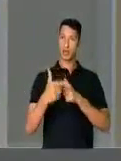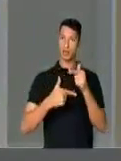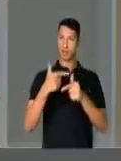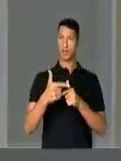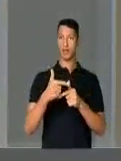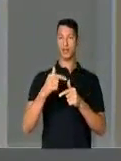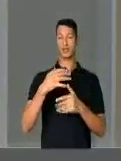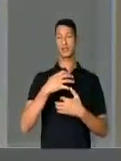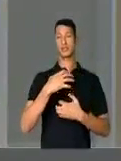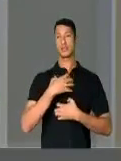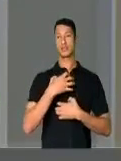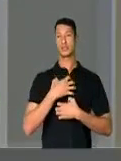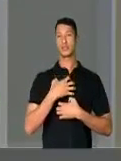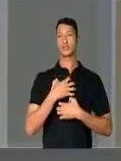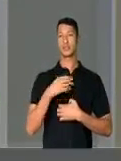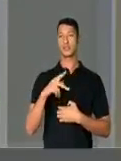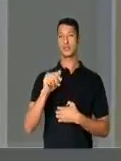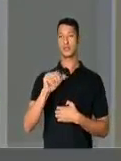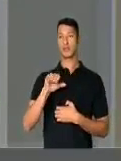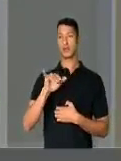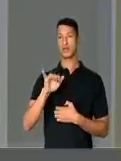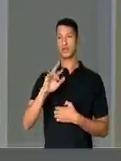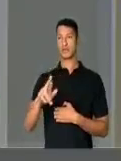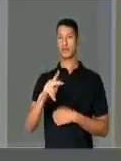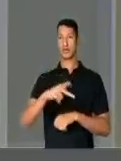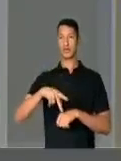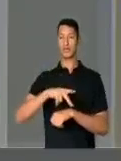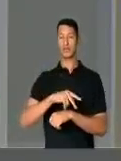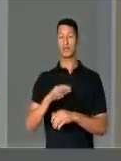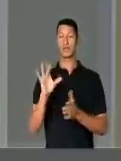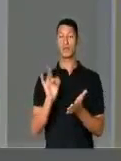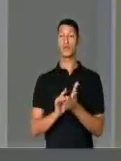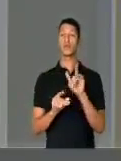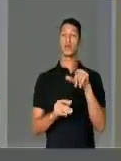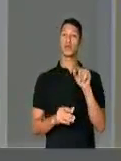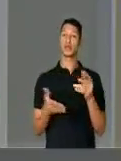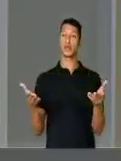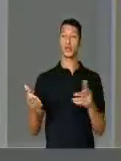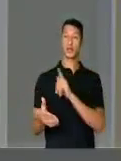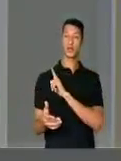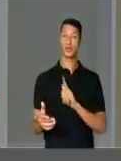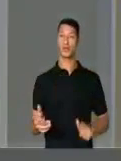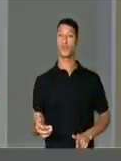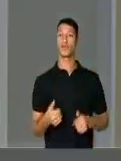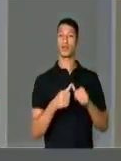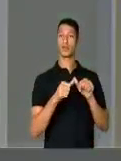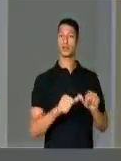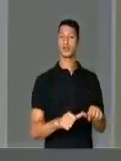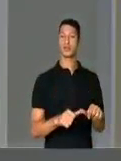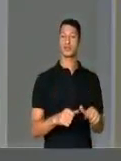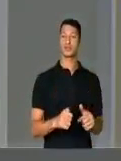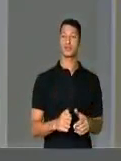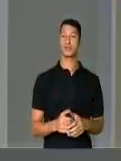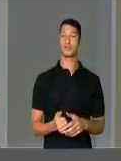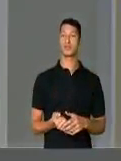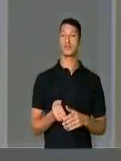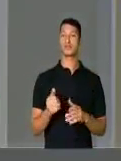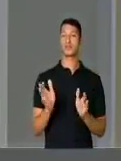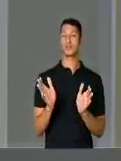trabalhar no sentido de pacificar o país. O fato é que a governabilidade está